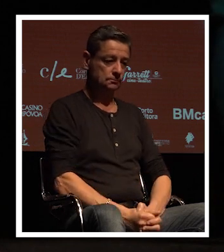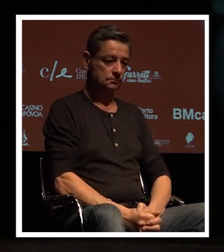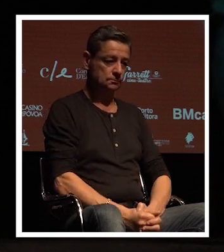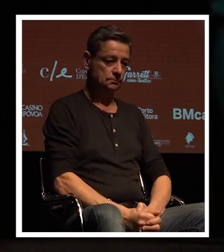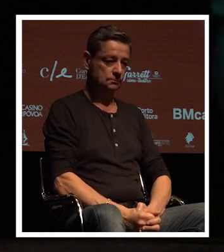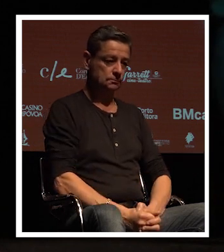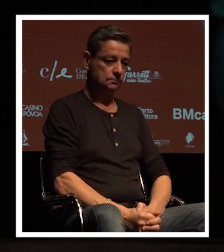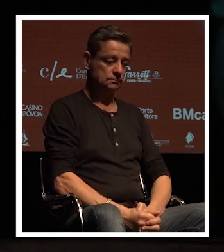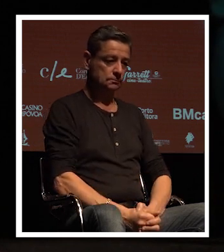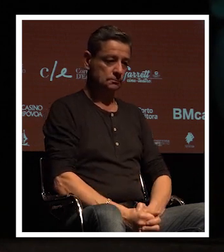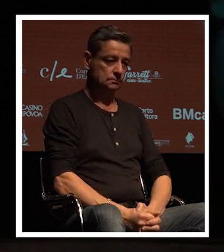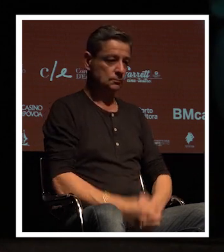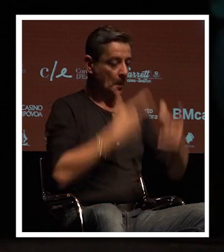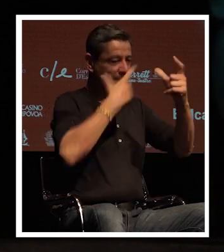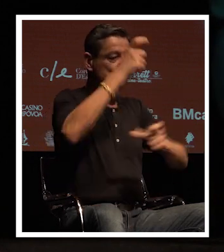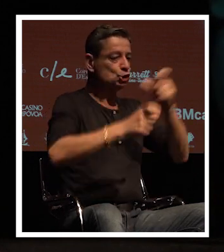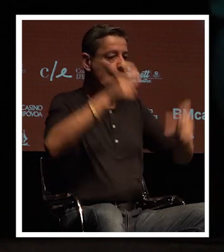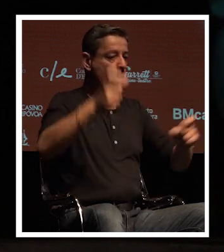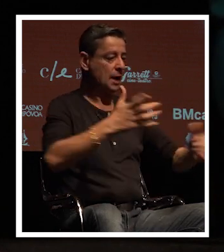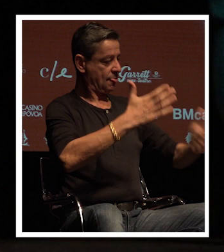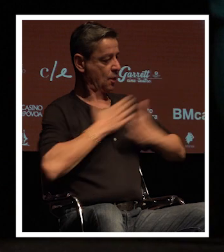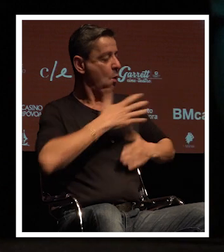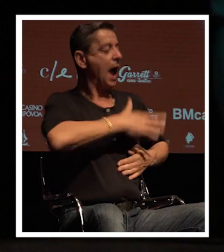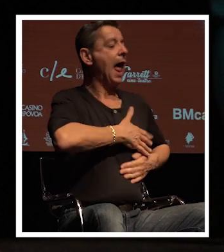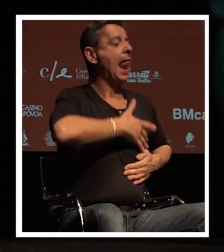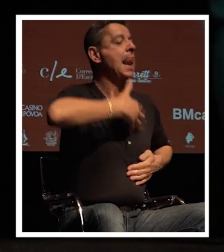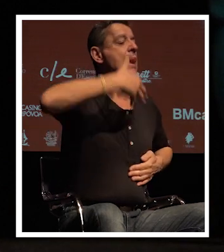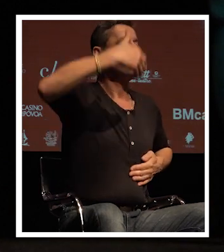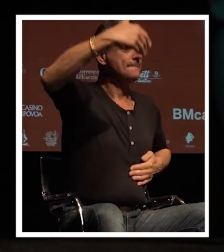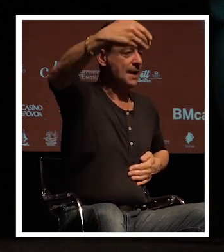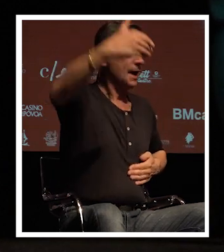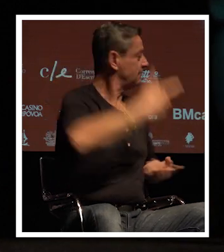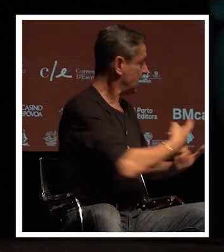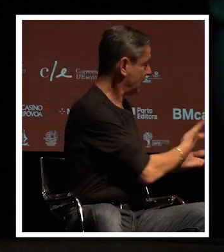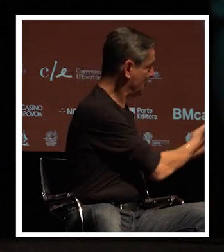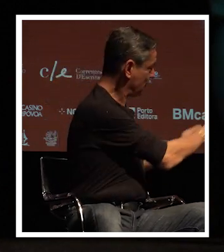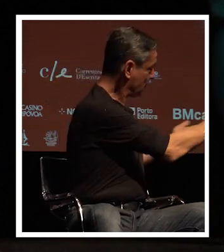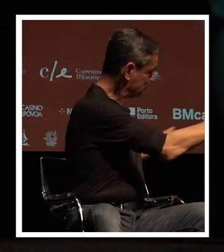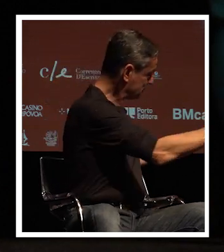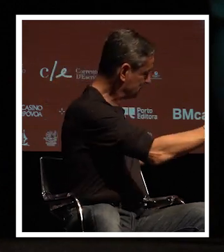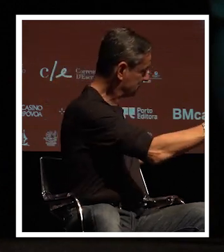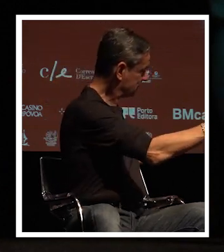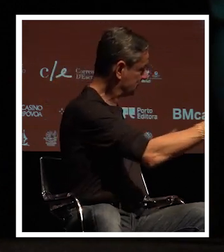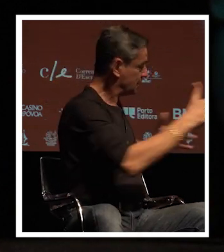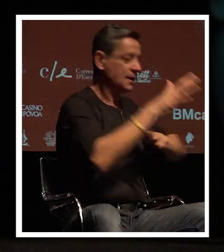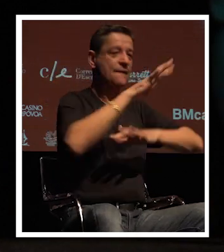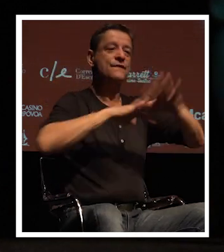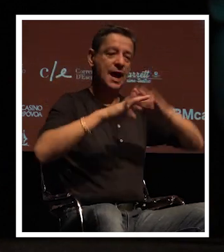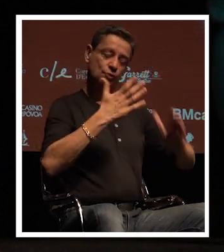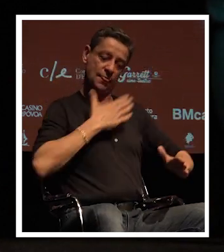estas estas Estas pessoas que me deram alma e e fui buscar alma a cada um de vocês e em primeiro lugar isso que é o que fazem os